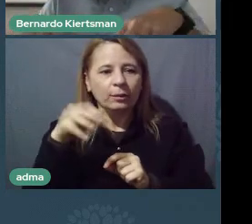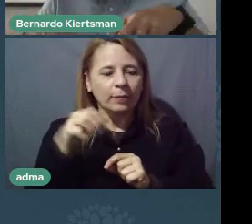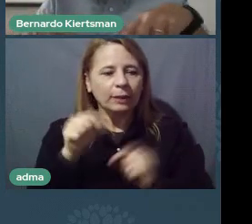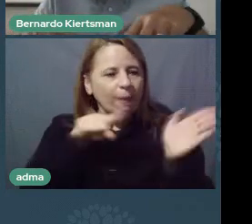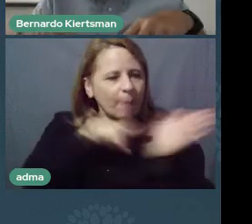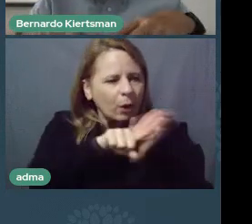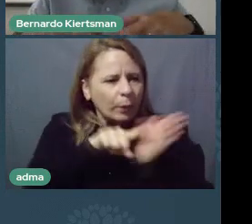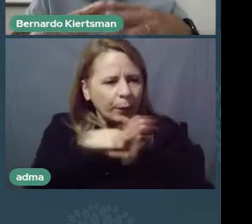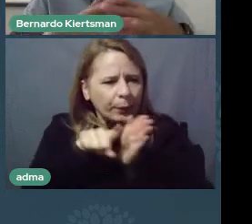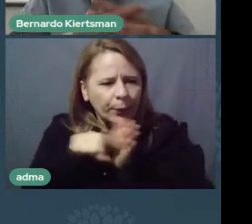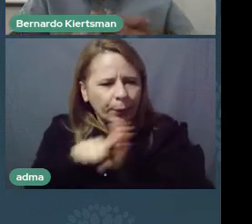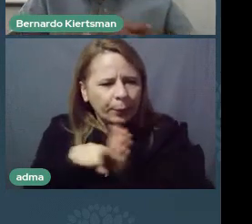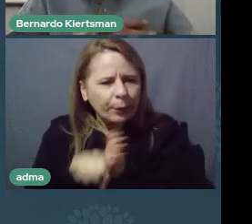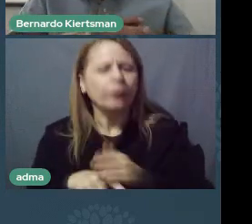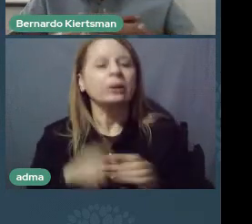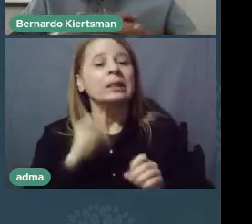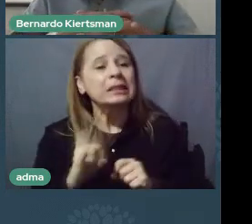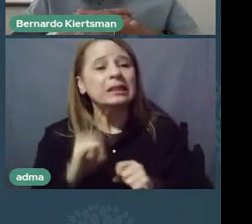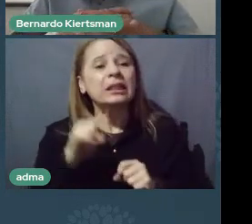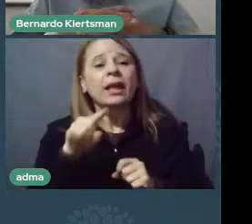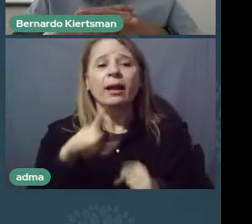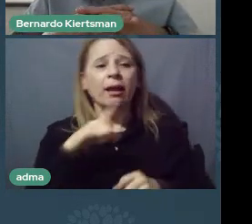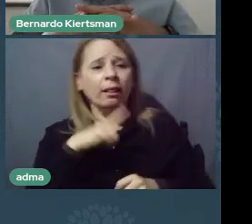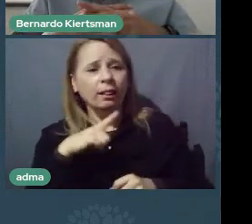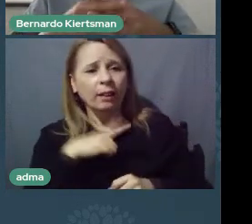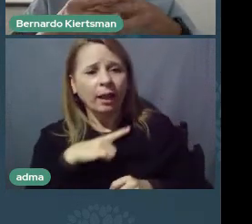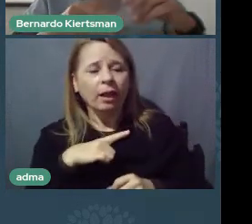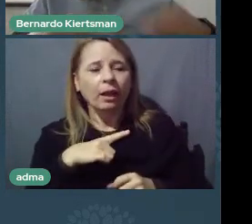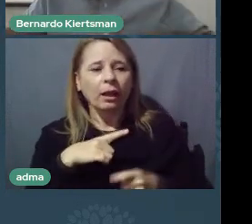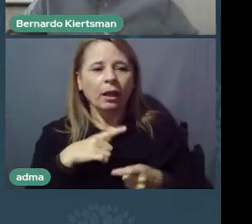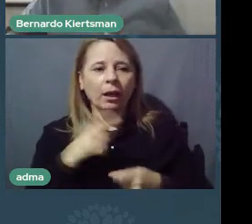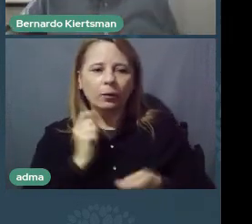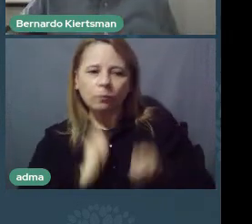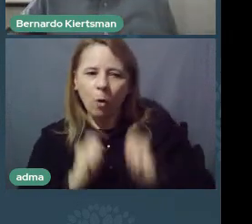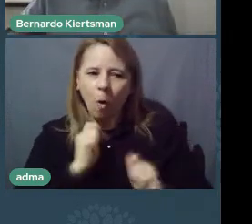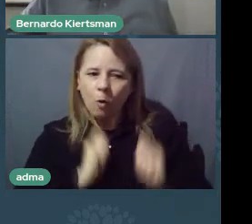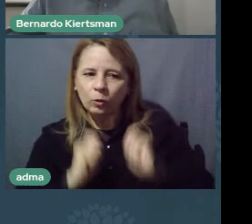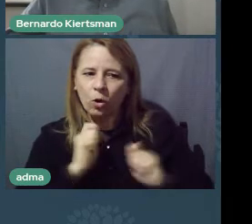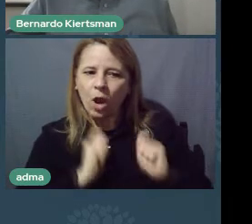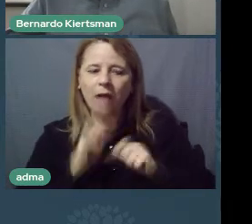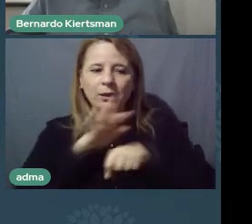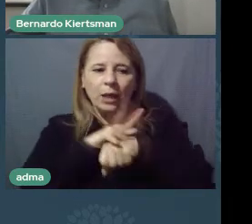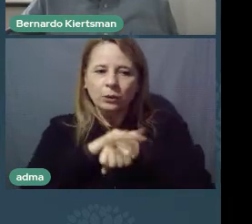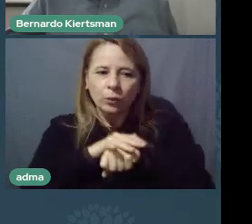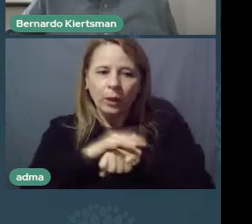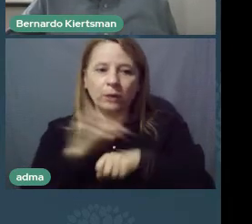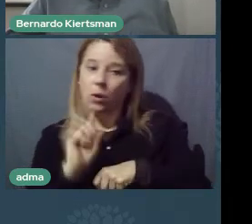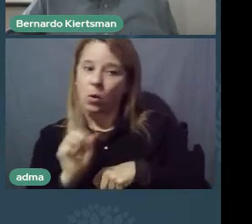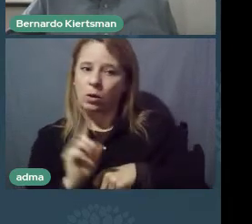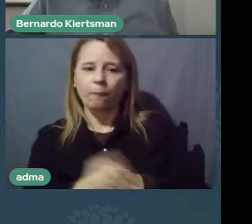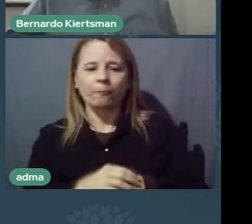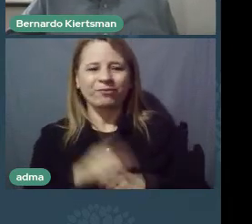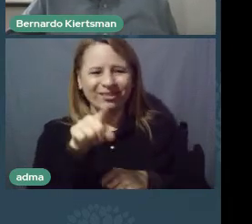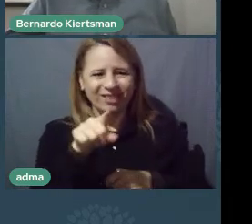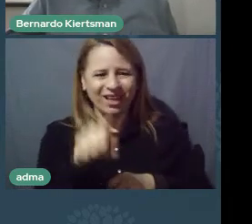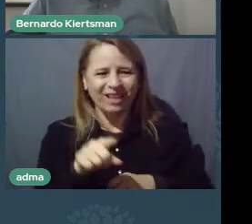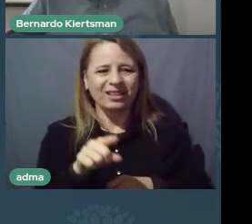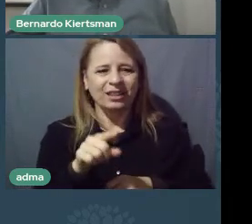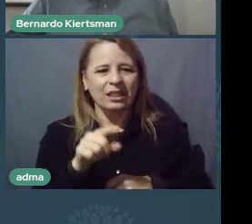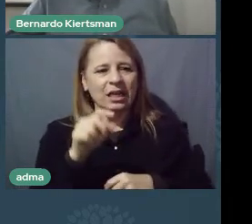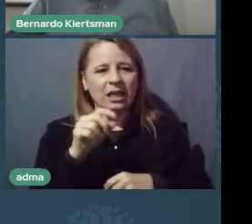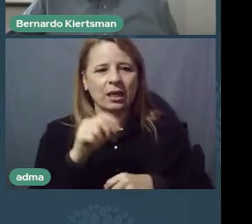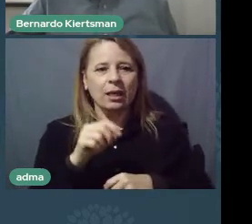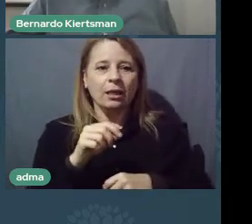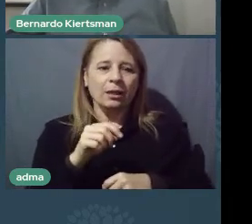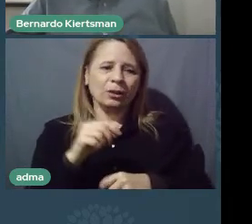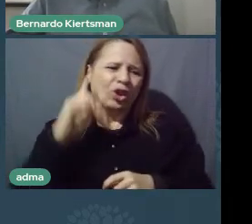para saber se esses asmáticos estavam controlados ou não. Então, vocês veem aí que mais da metade deles tinham sintomas